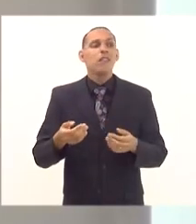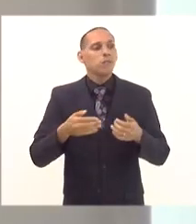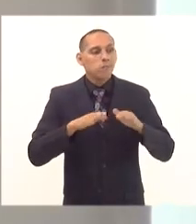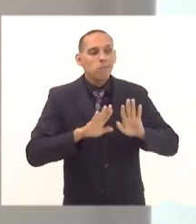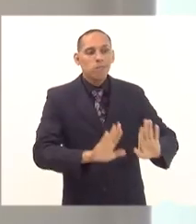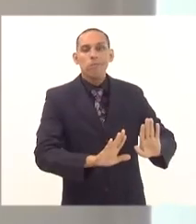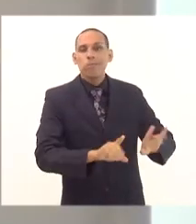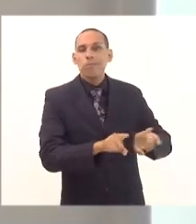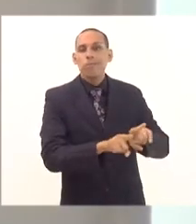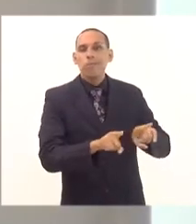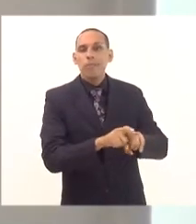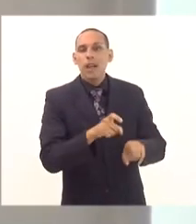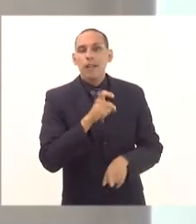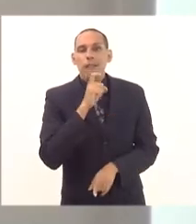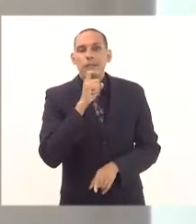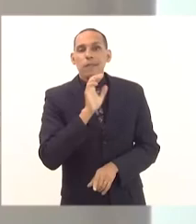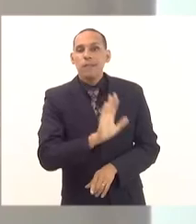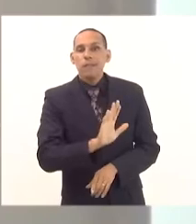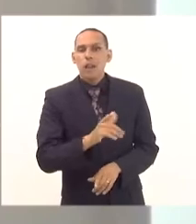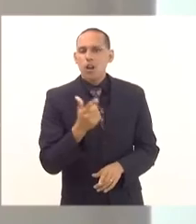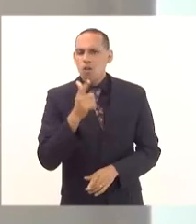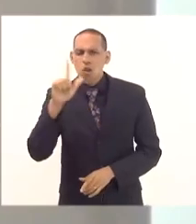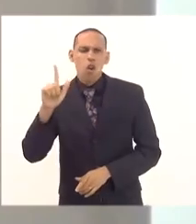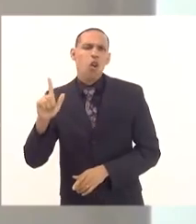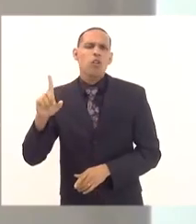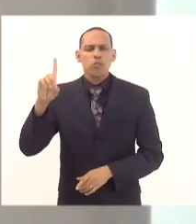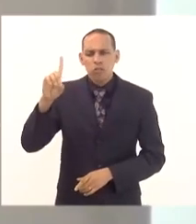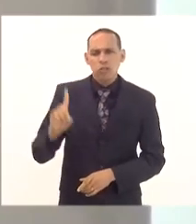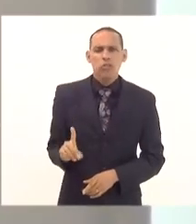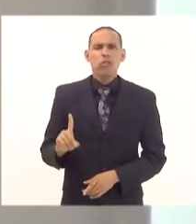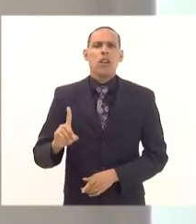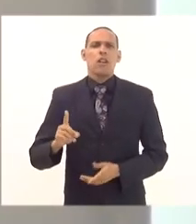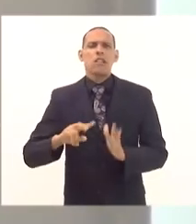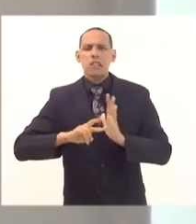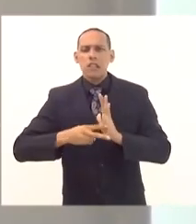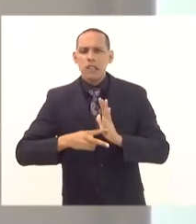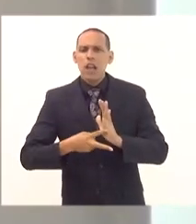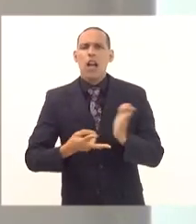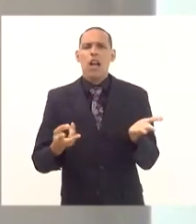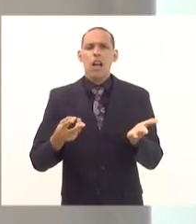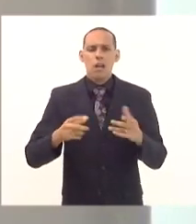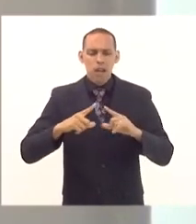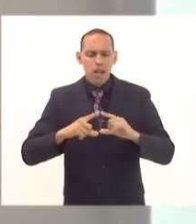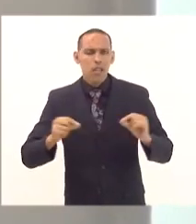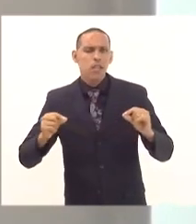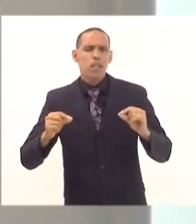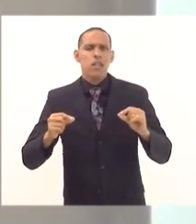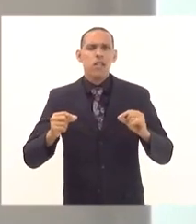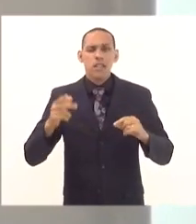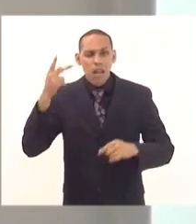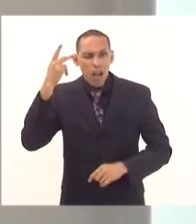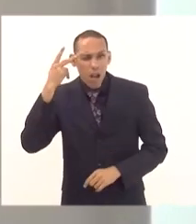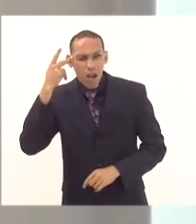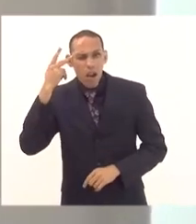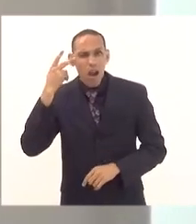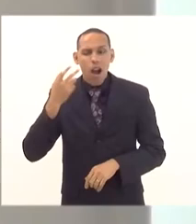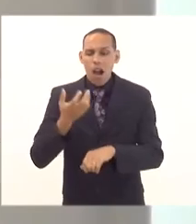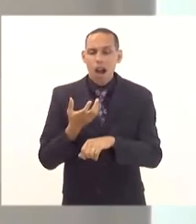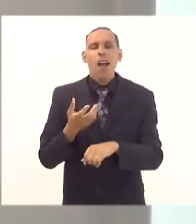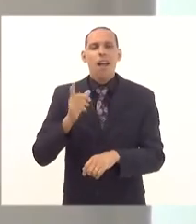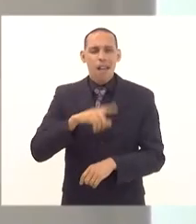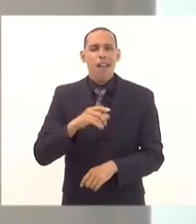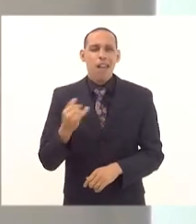tantos outros dirigentes sindicais em Brasília em São Paulo que são as Praças e foram para a geladeira